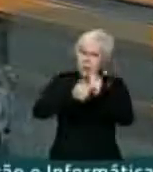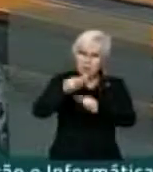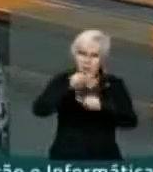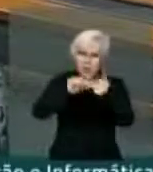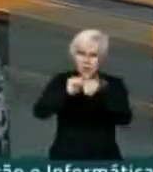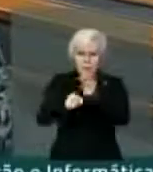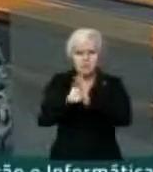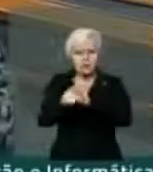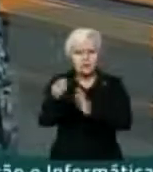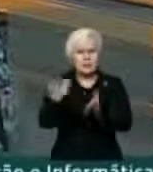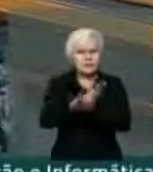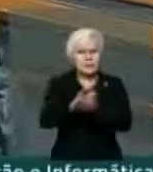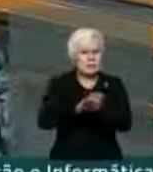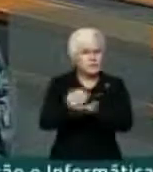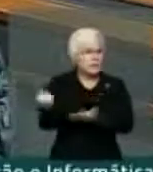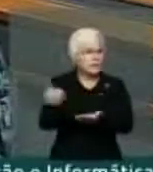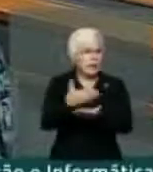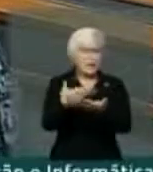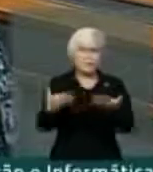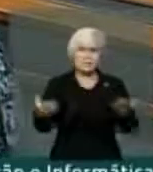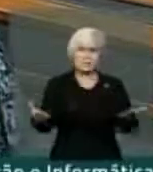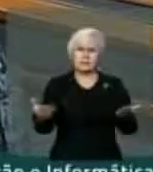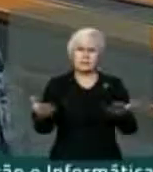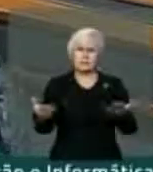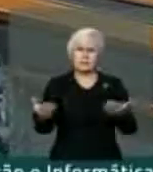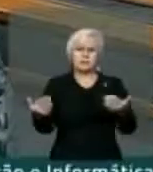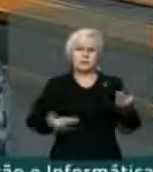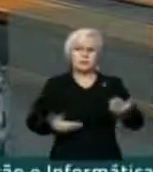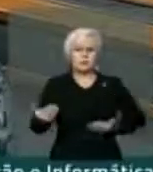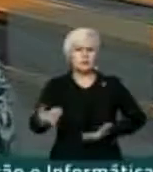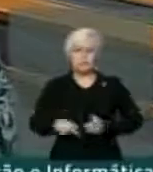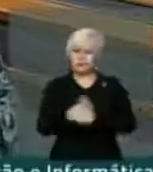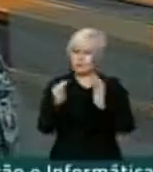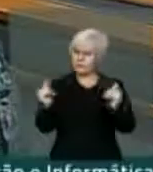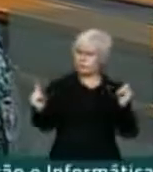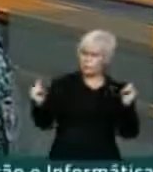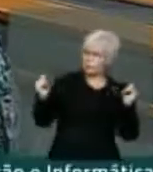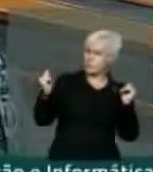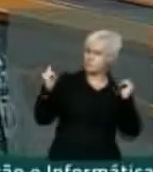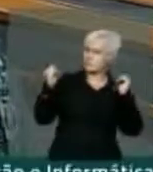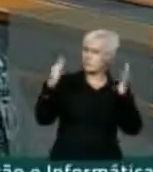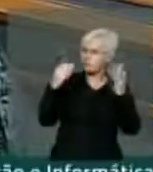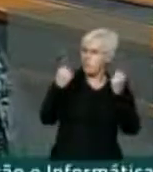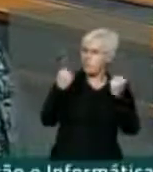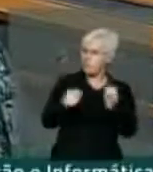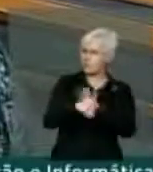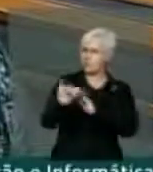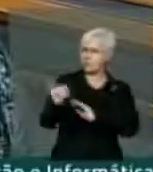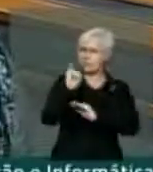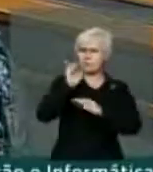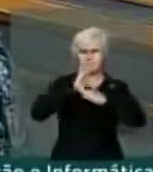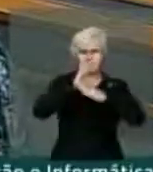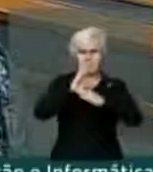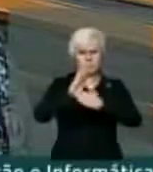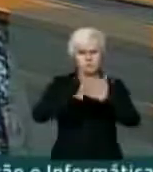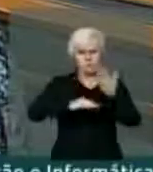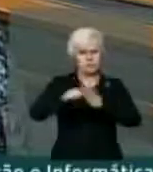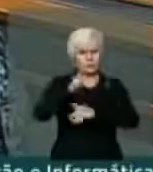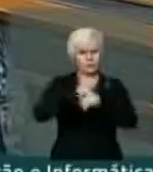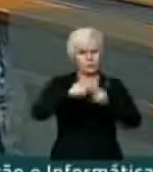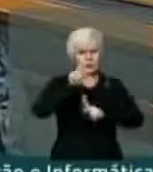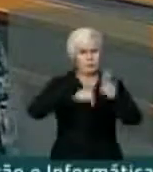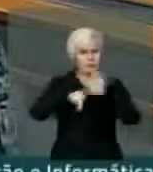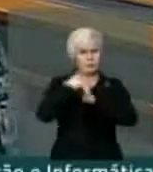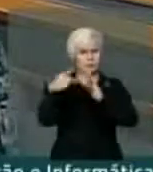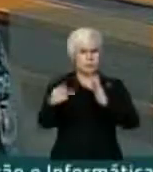possibilidade de aperfeiçoamento de uma concessão de um serviço com o nível de peso, de importância, que é o